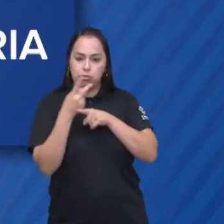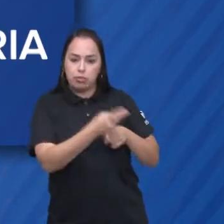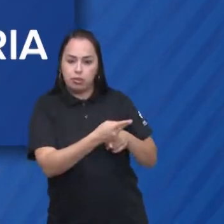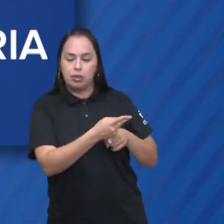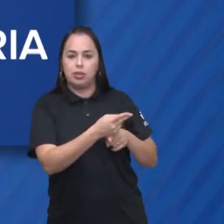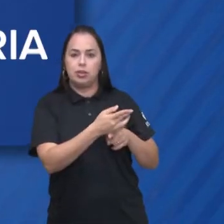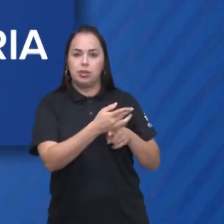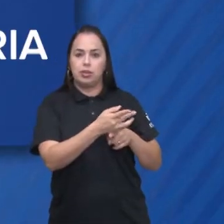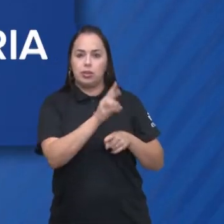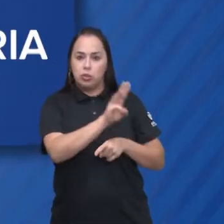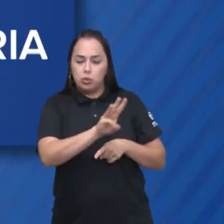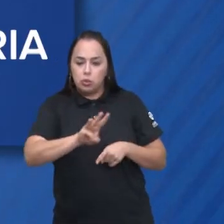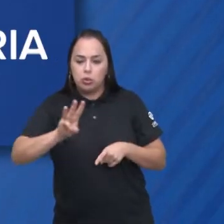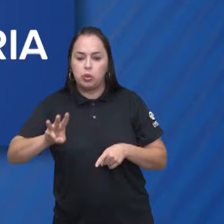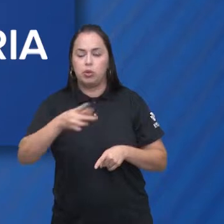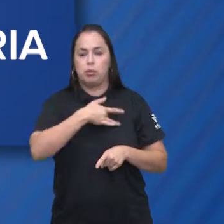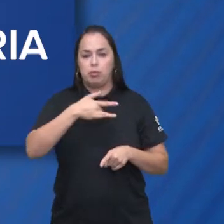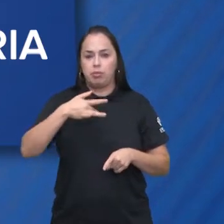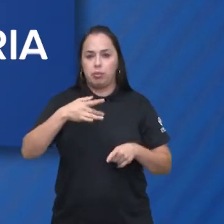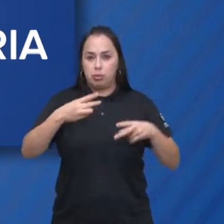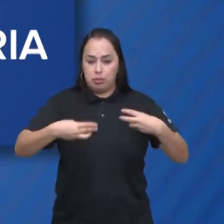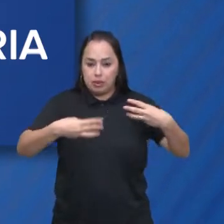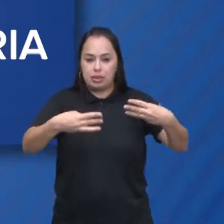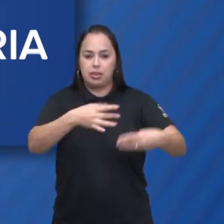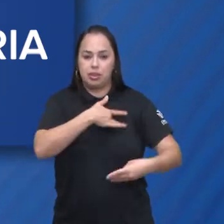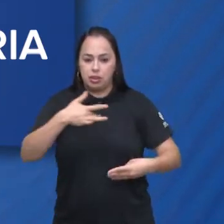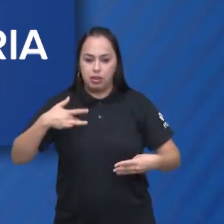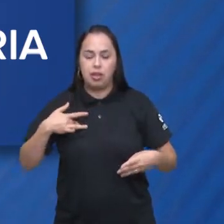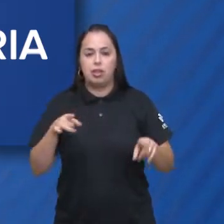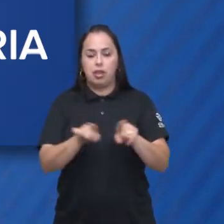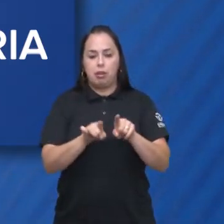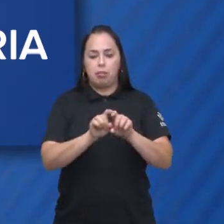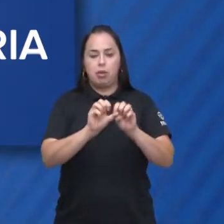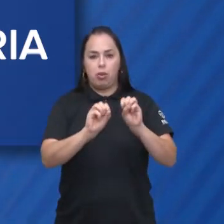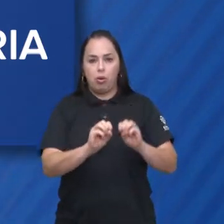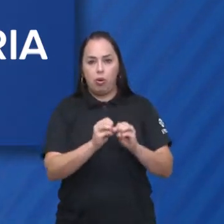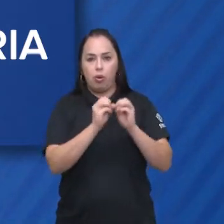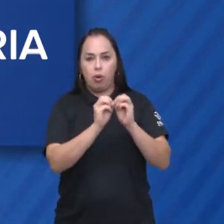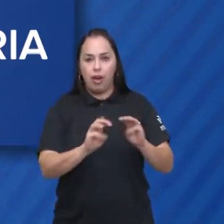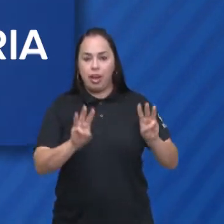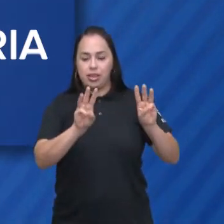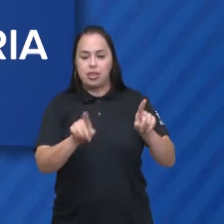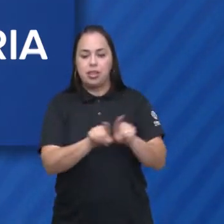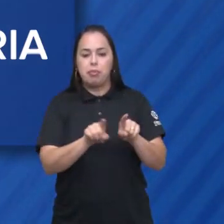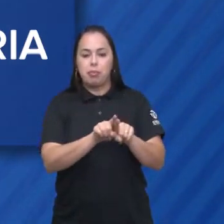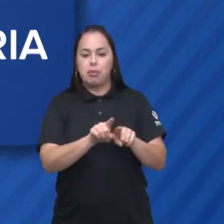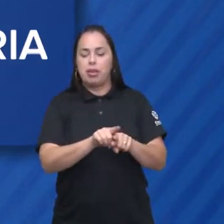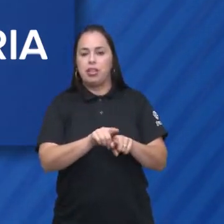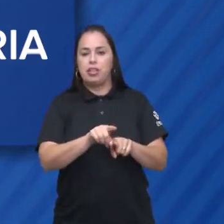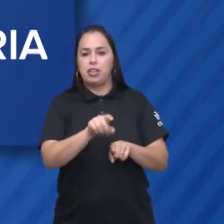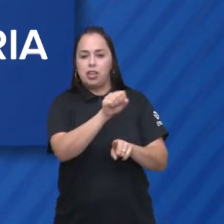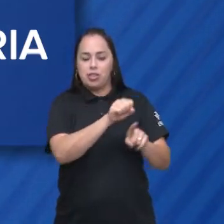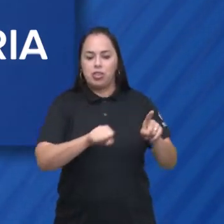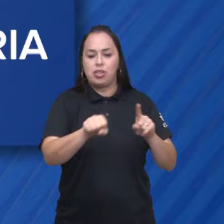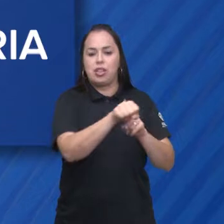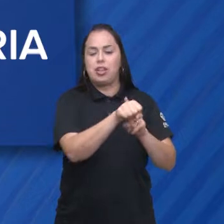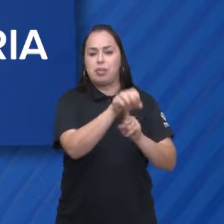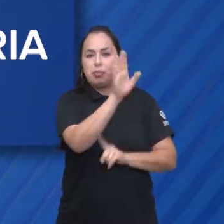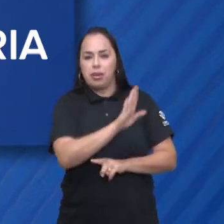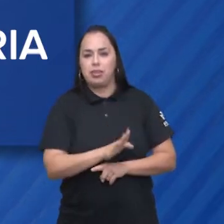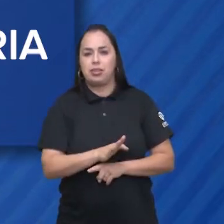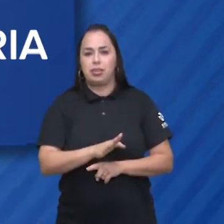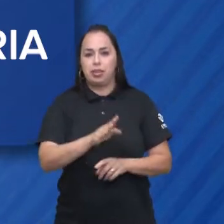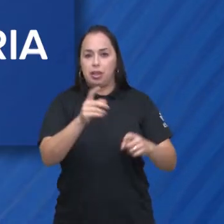Procure os meios oficiais como sites do Ministério da Saúde Organização Mundial da Saúde e Sociedade